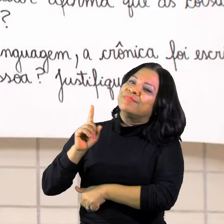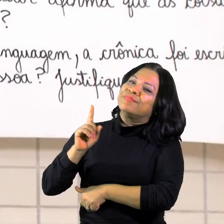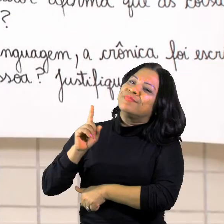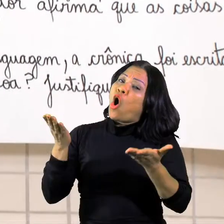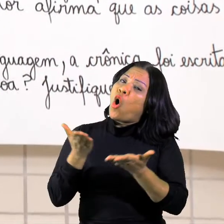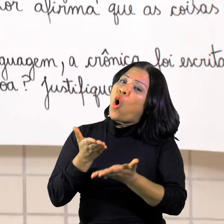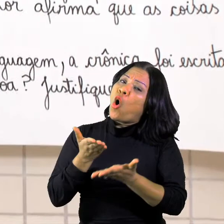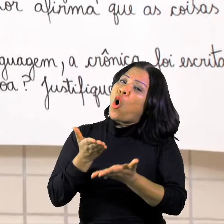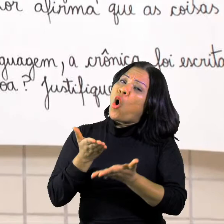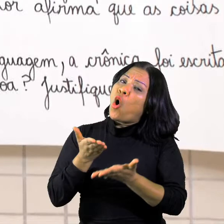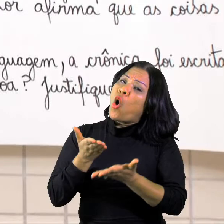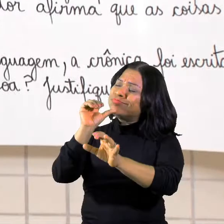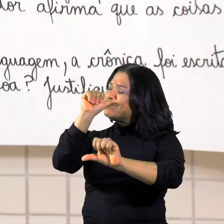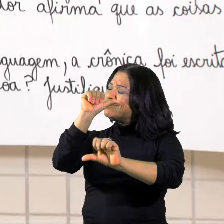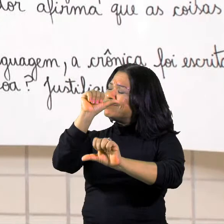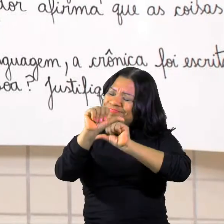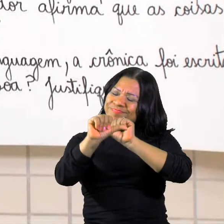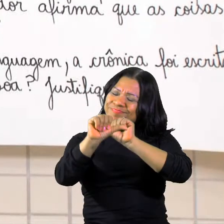mudadas.